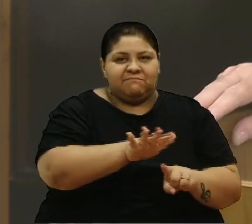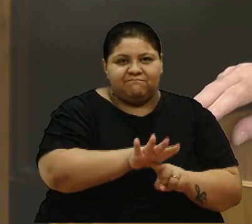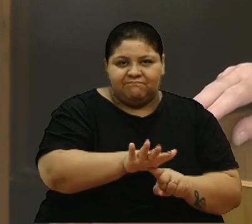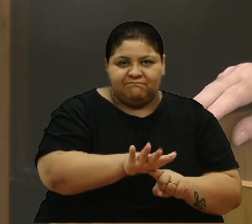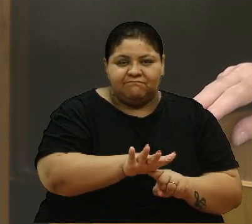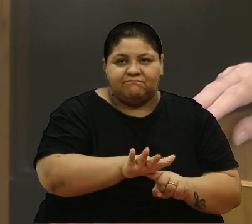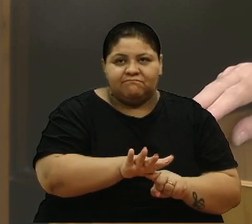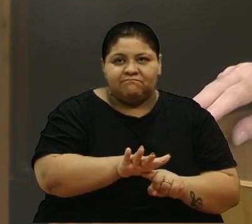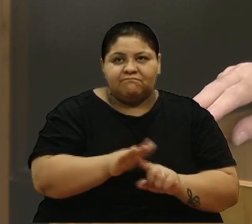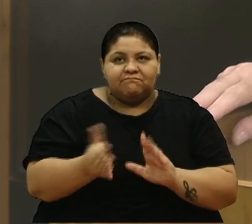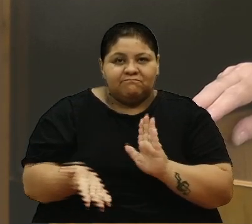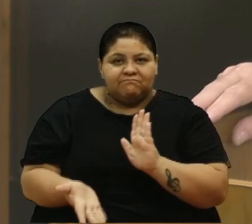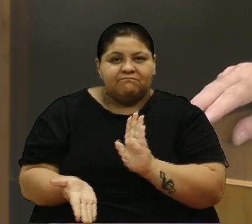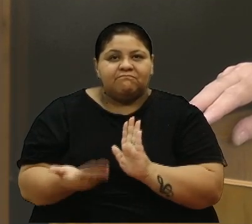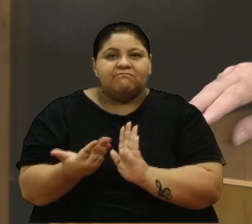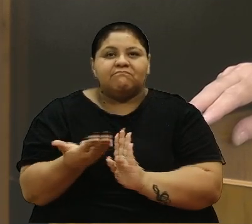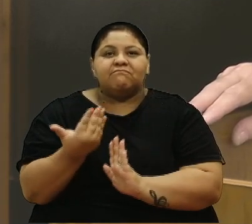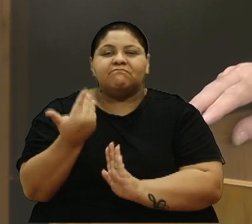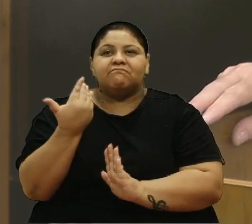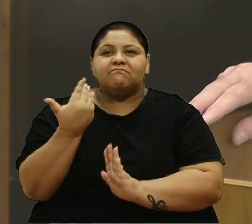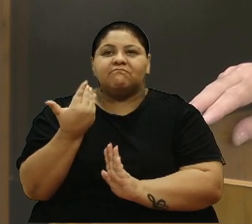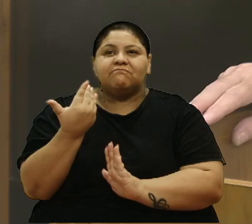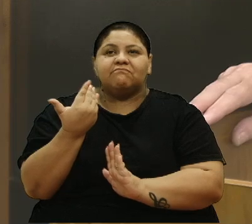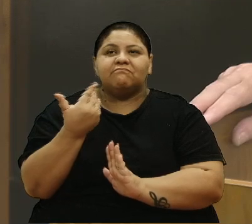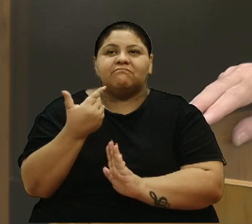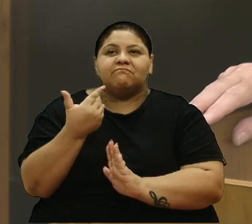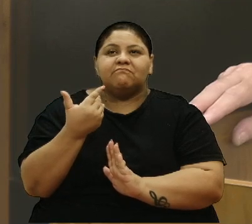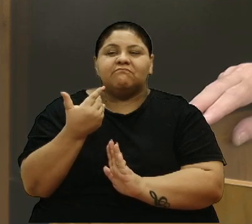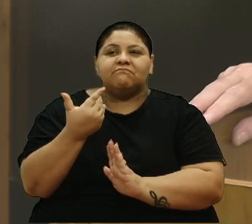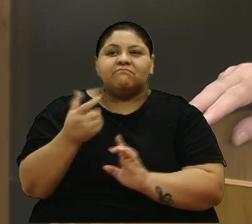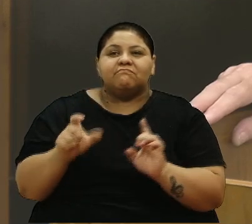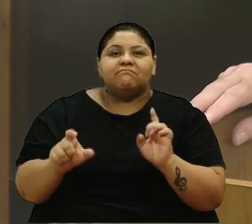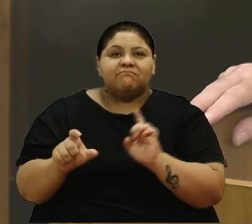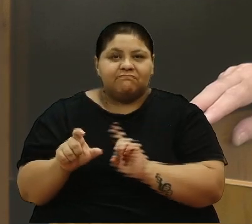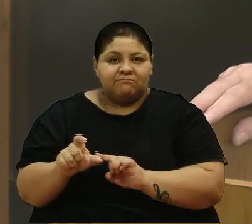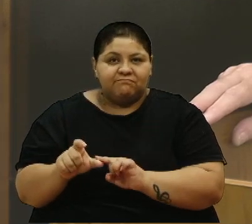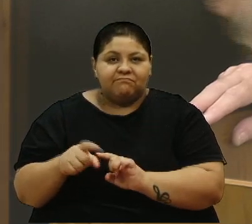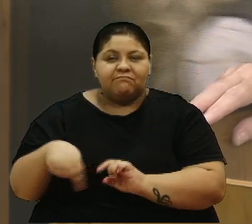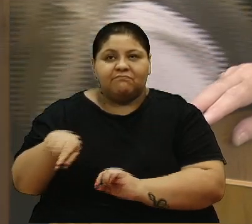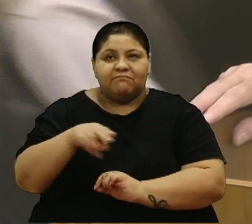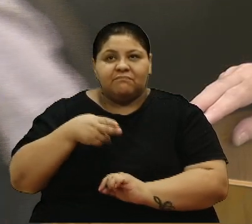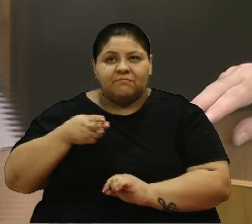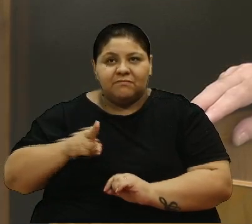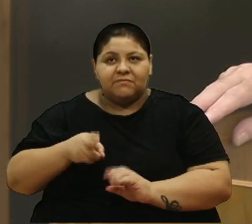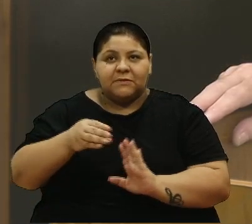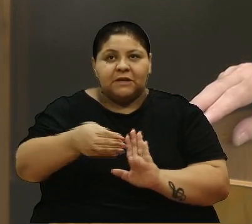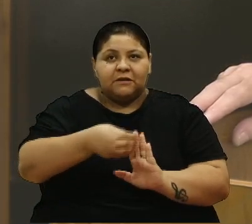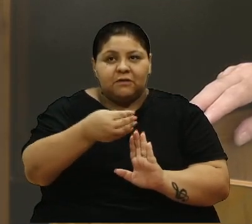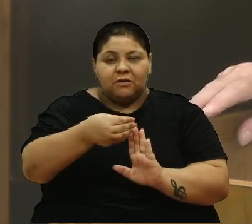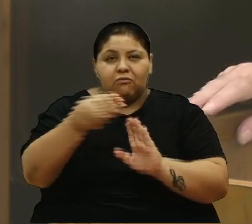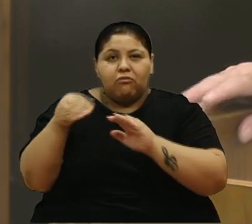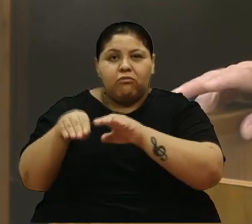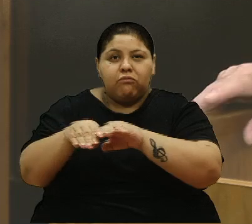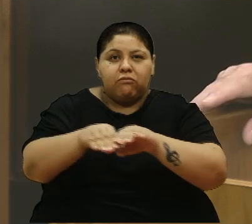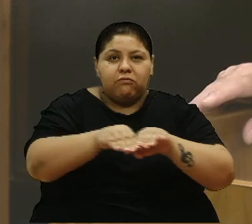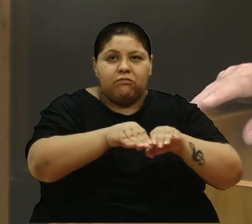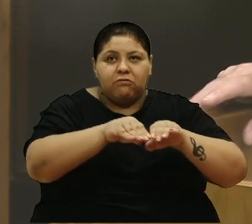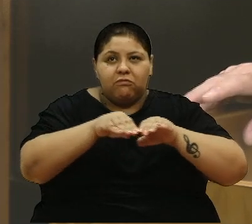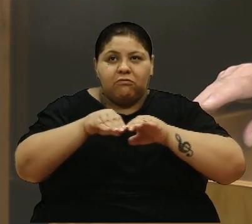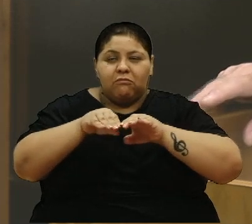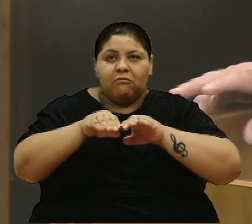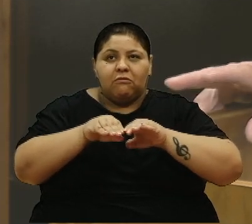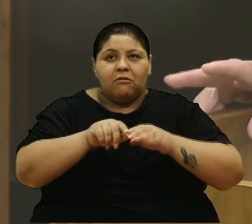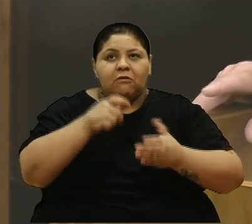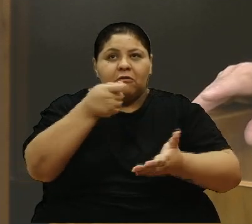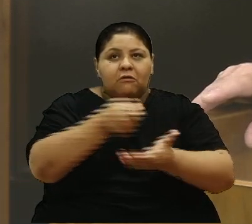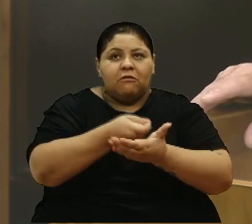e o aumento das nossas despesas. E para nós mantermos um orçamento equilibrado, fomos obrigados